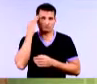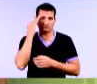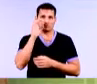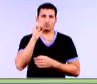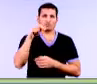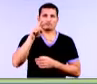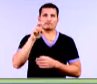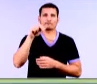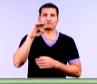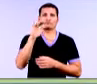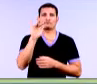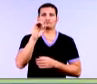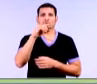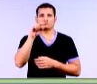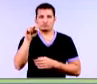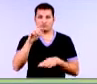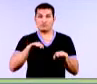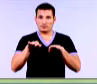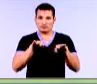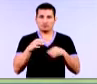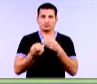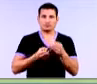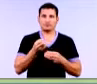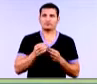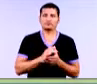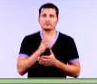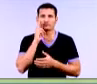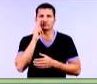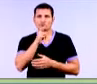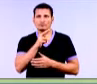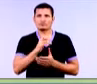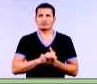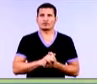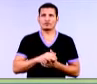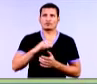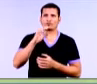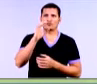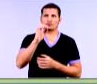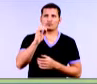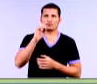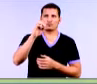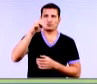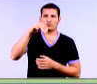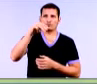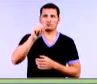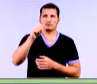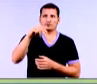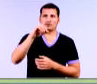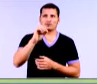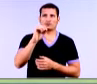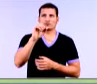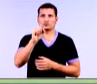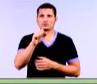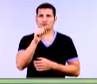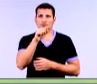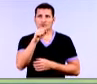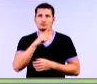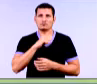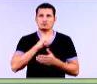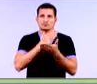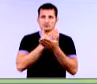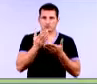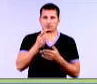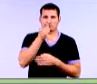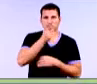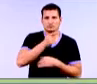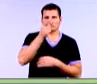convenção. Está vendo na tela a seção de comandos? A seção de comandos ela está iniciando aqui o